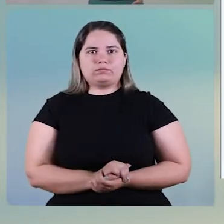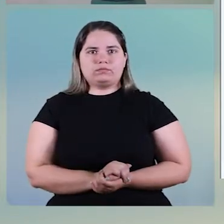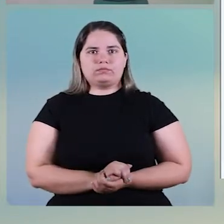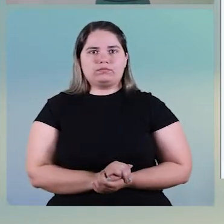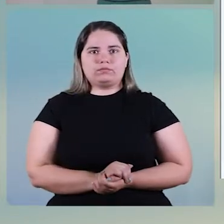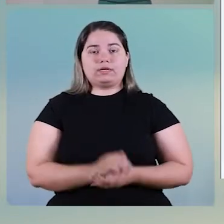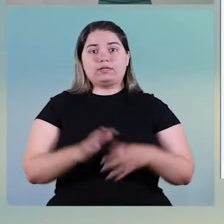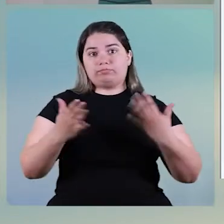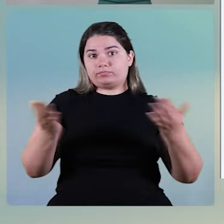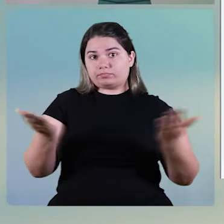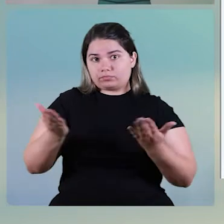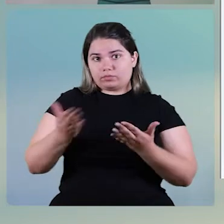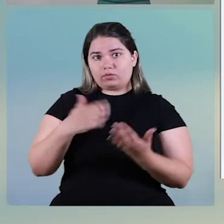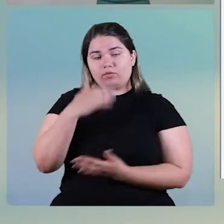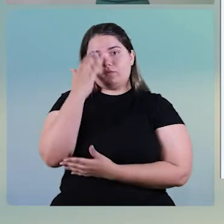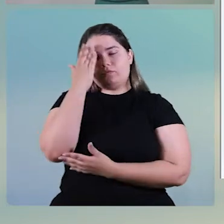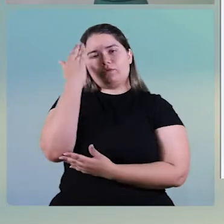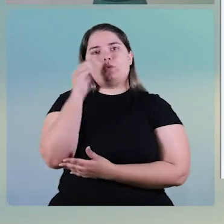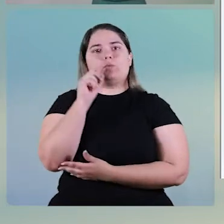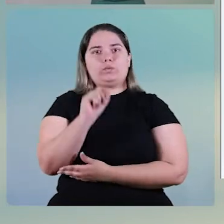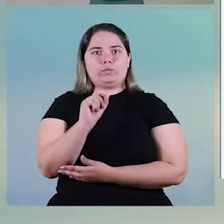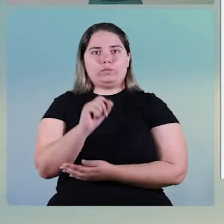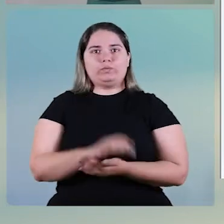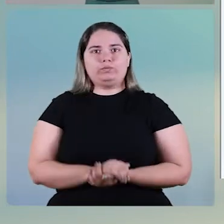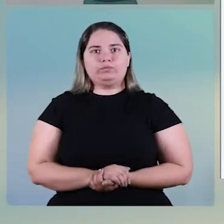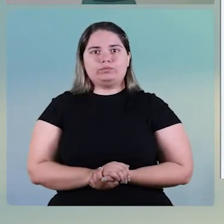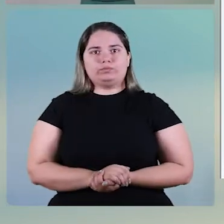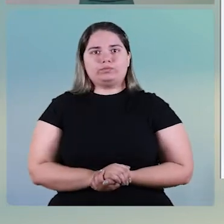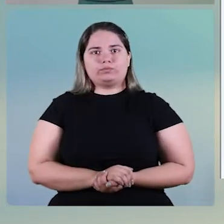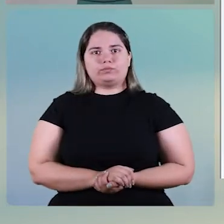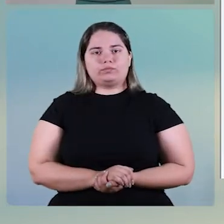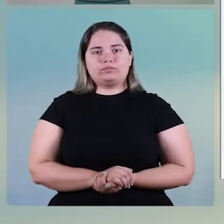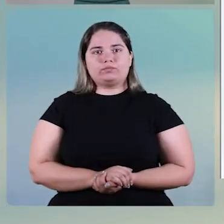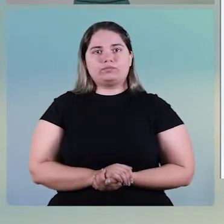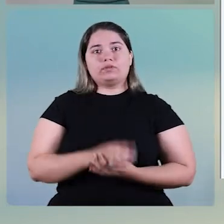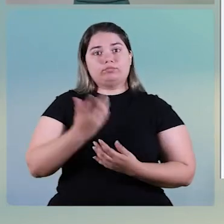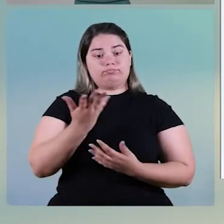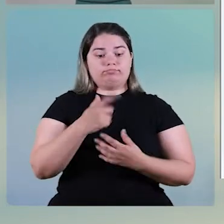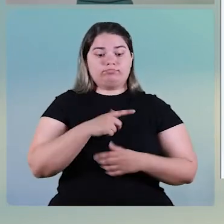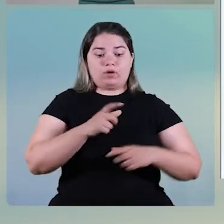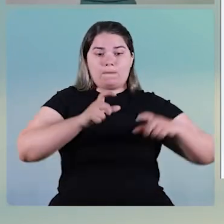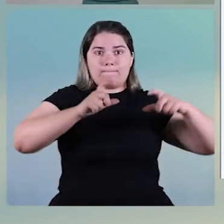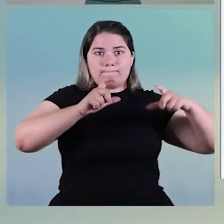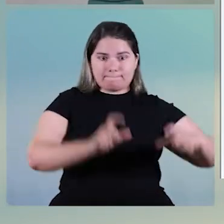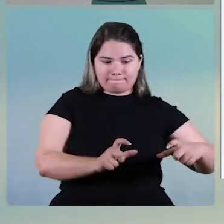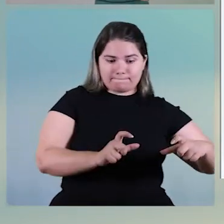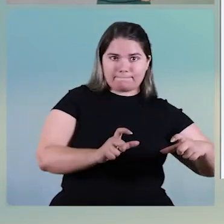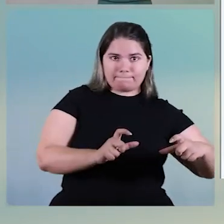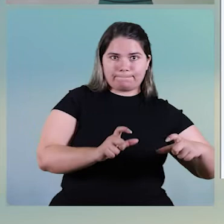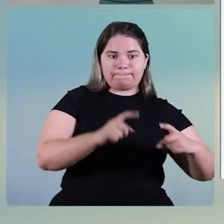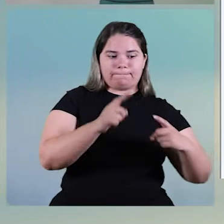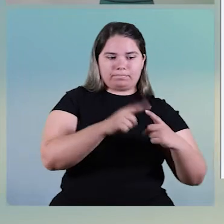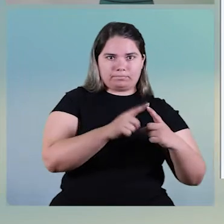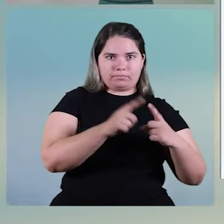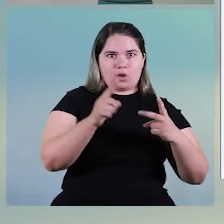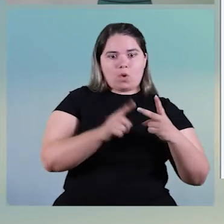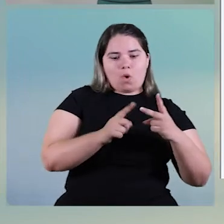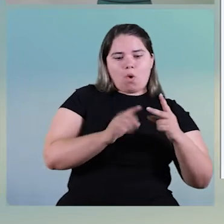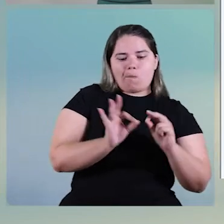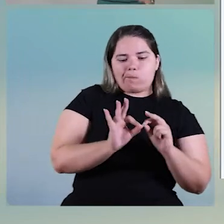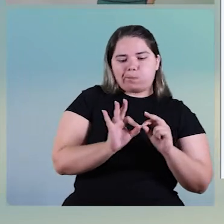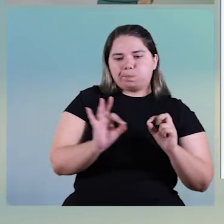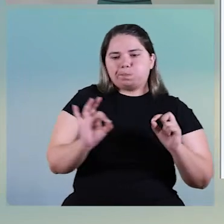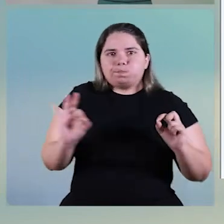Vamos então agora identificar, numa mesma situação, a posição, o deslocamento e a